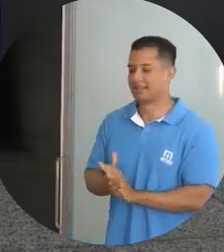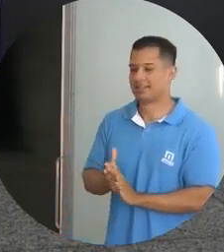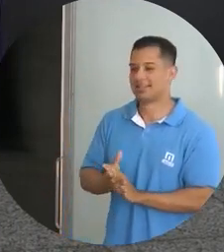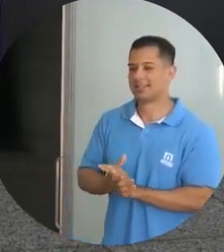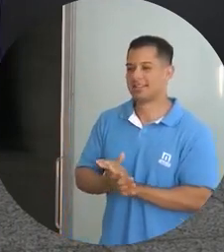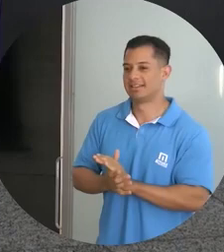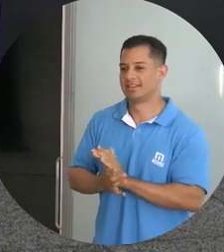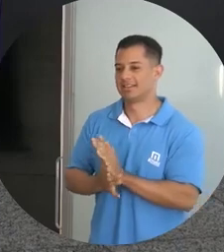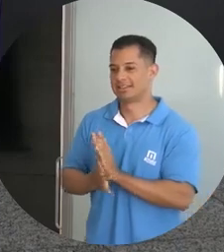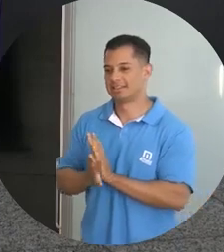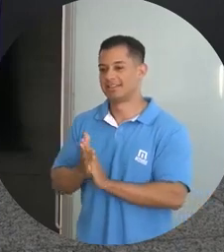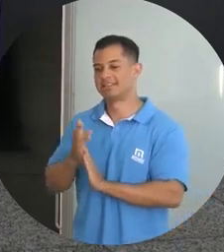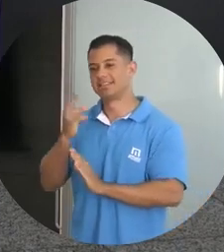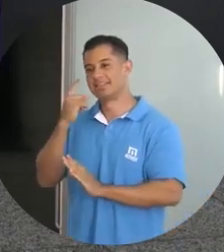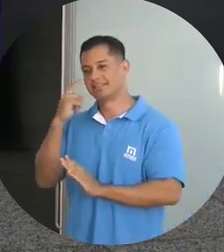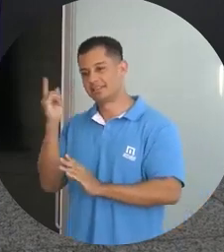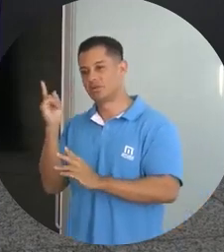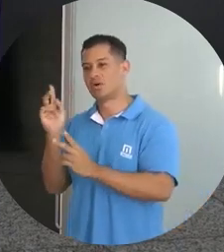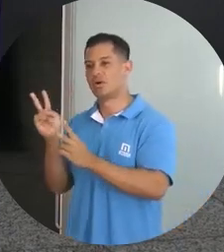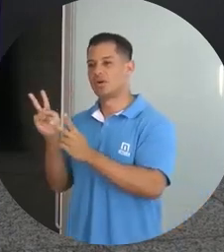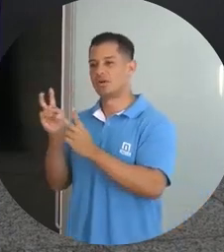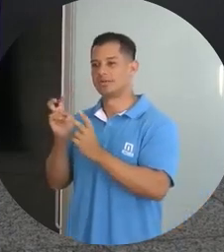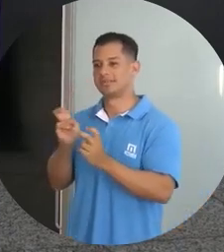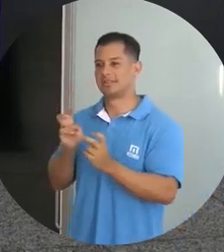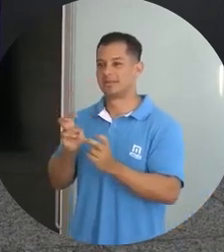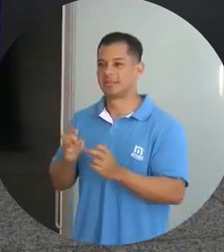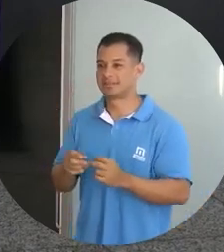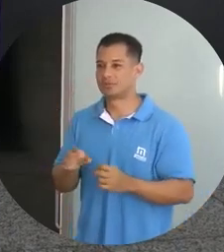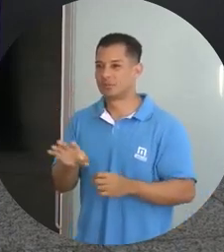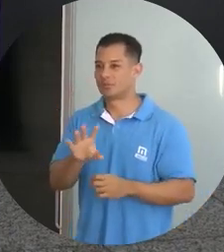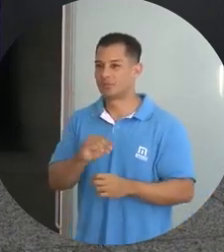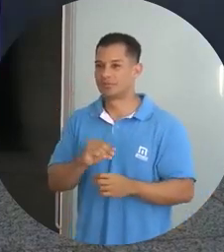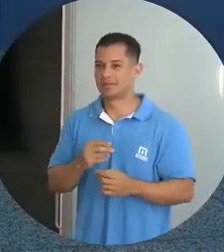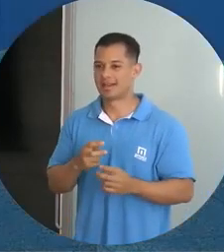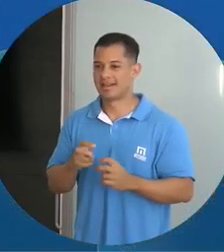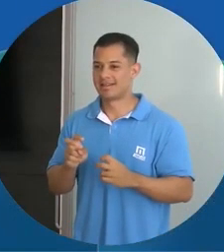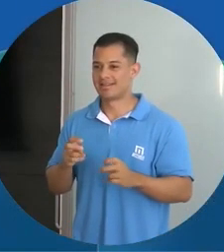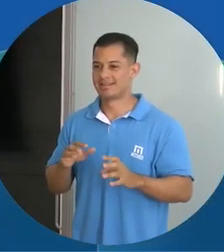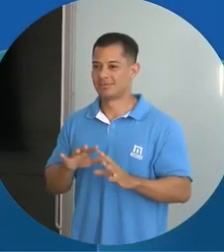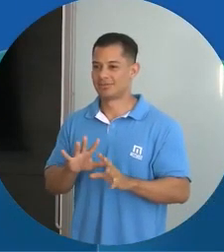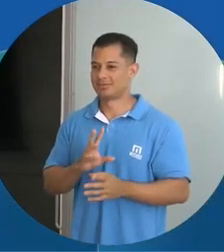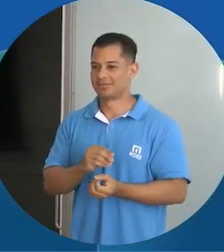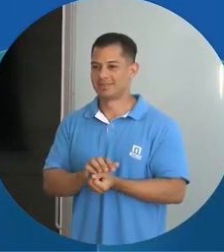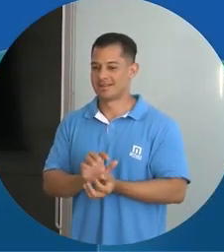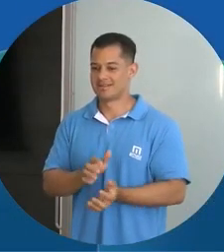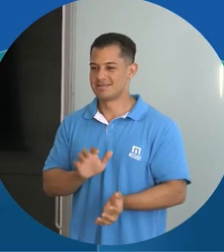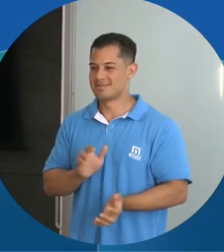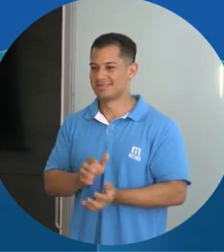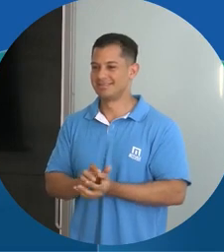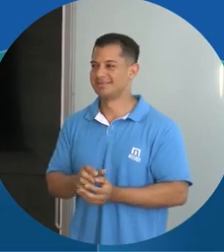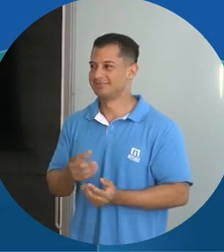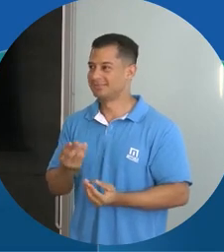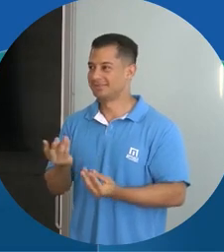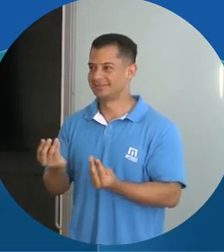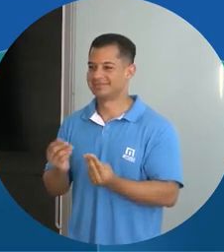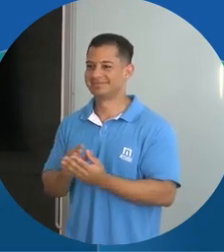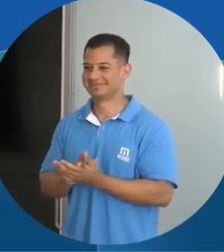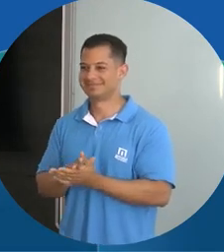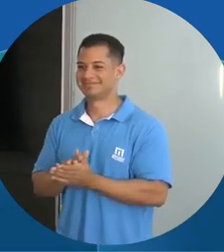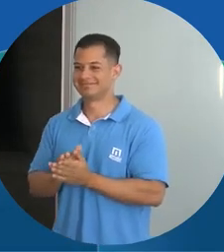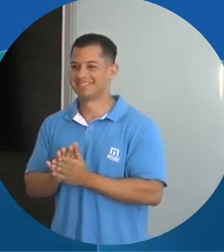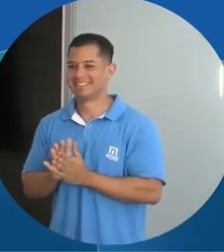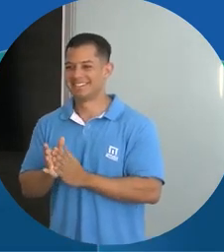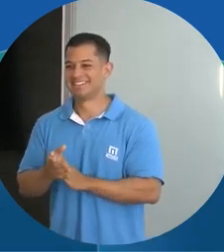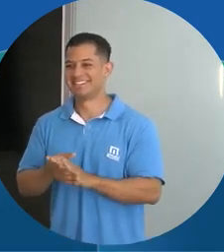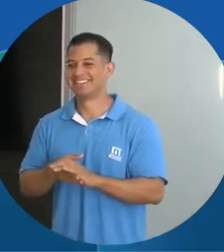Vocês observam também que o prédio é muito alongado, mas estreito, né? Então, equipamentos grandes aqui também já tinham uma